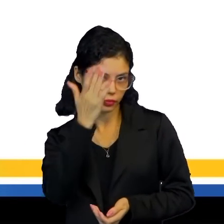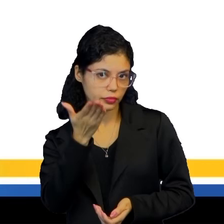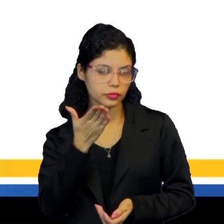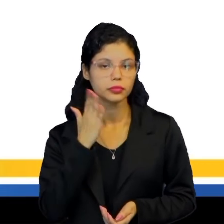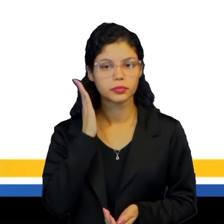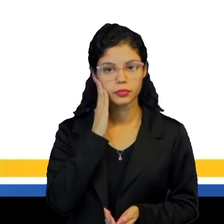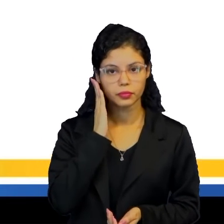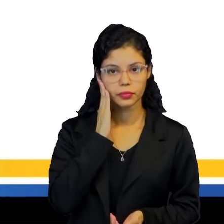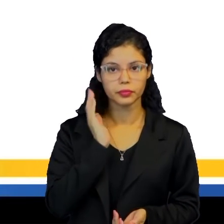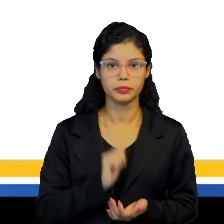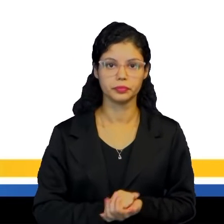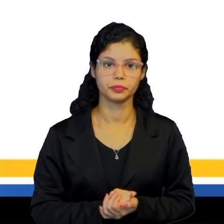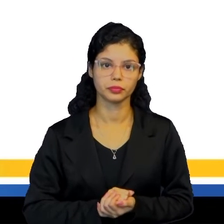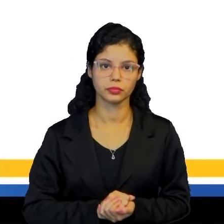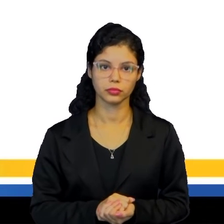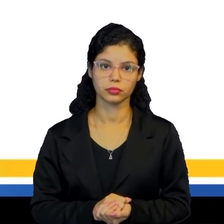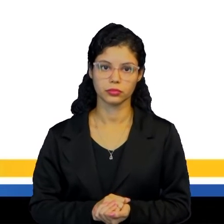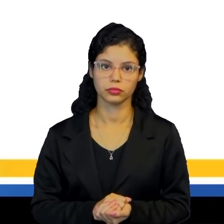fácil de você entender.